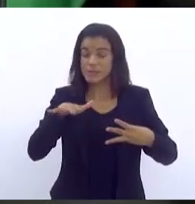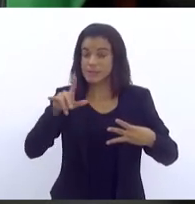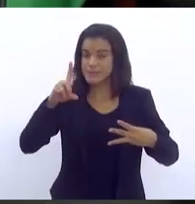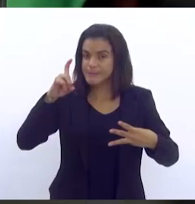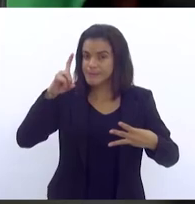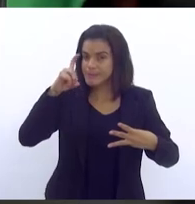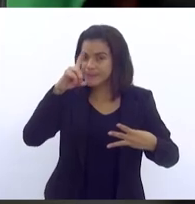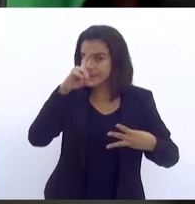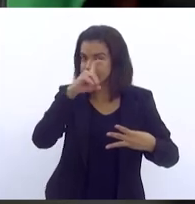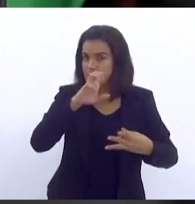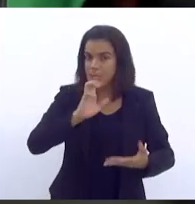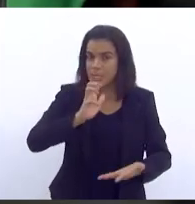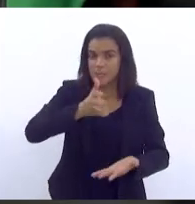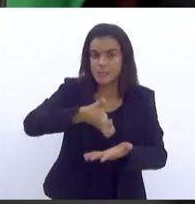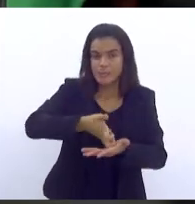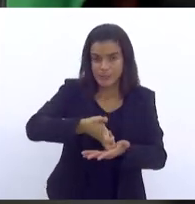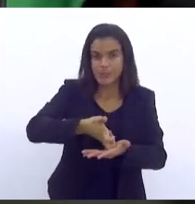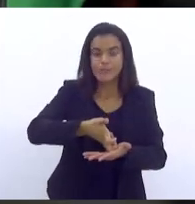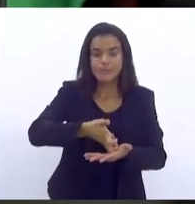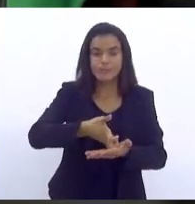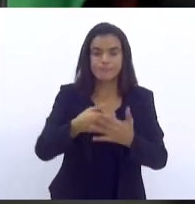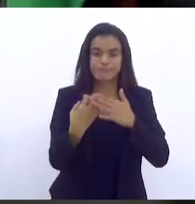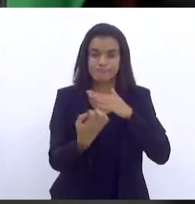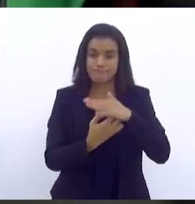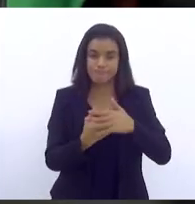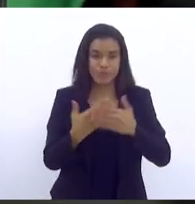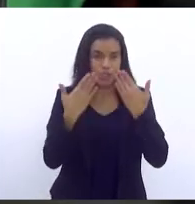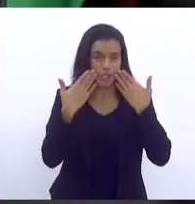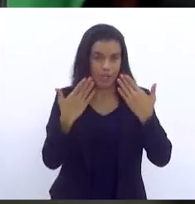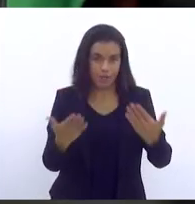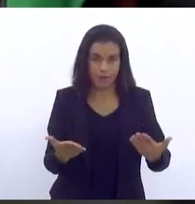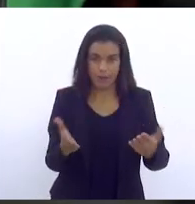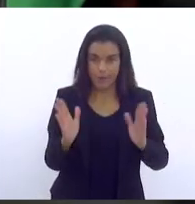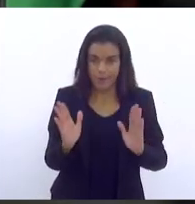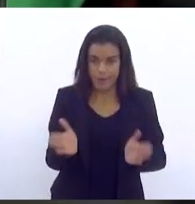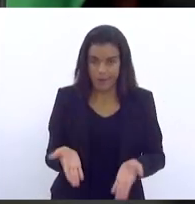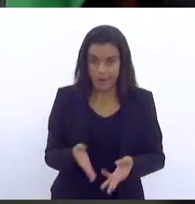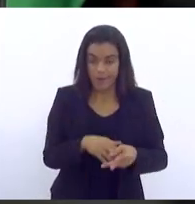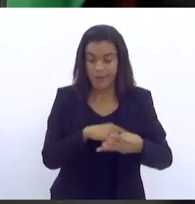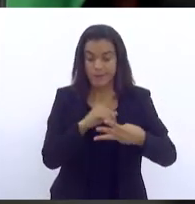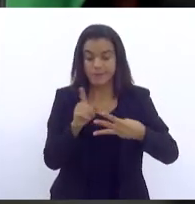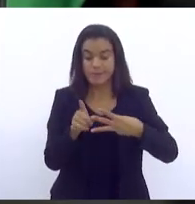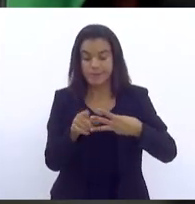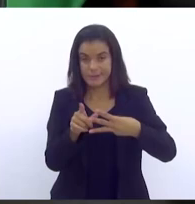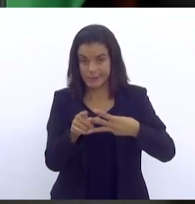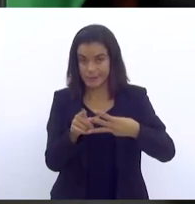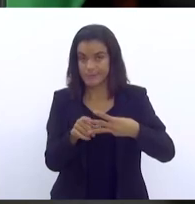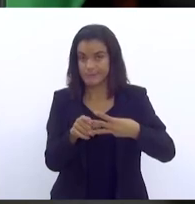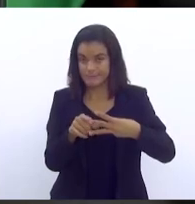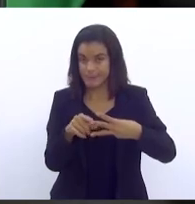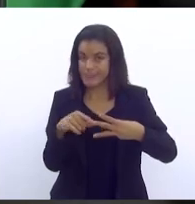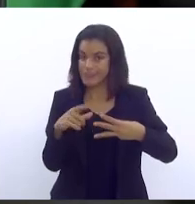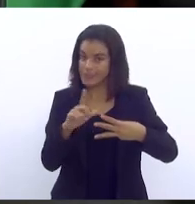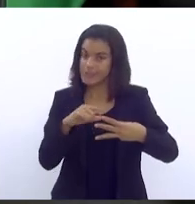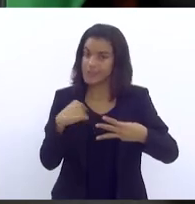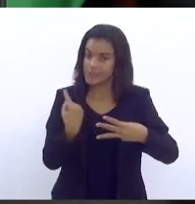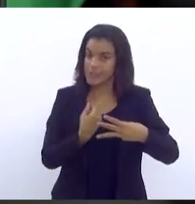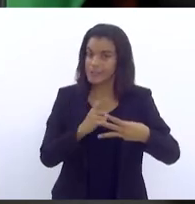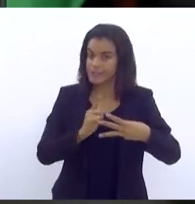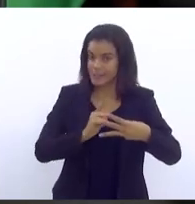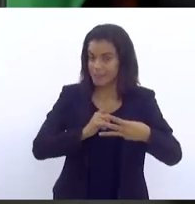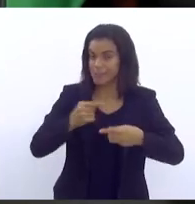de privatização está posta essa é a segunda premissa que nós temos aqui